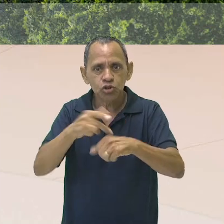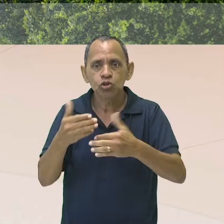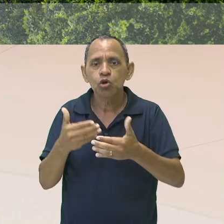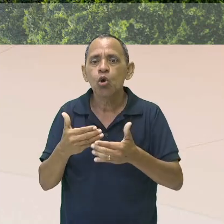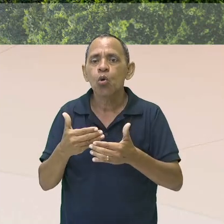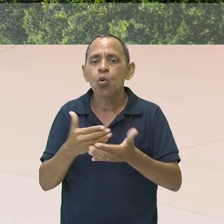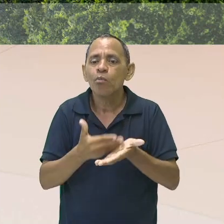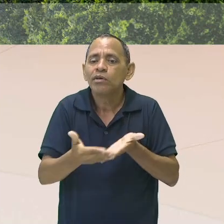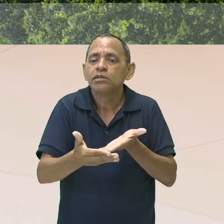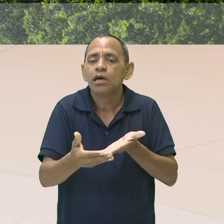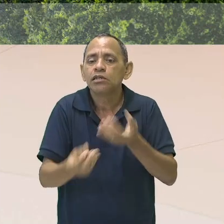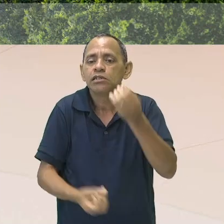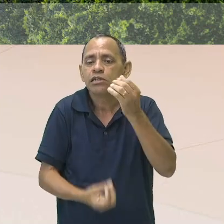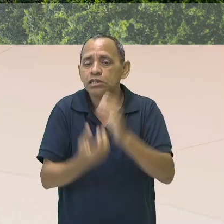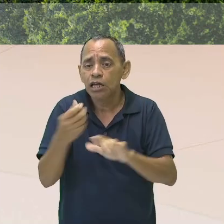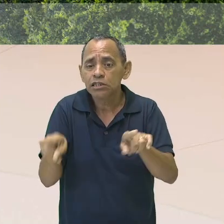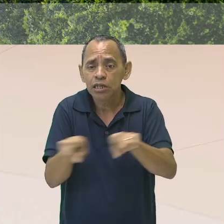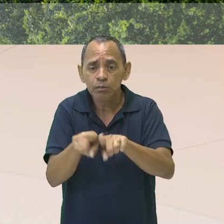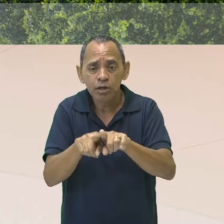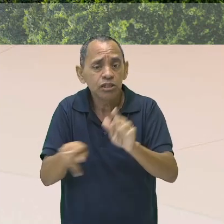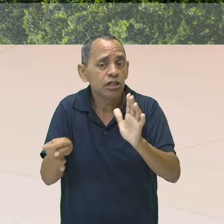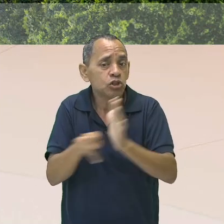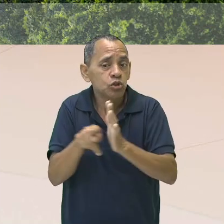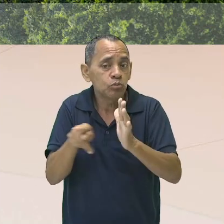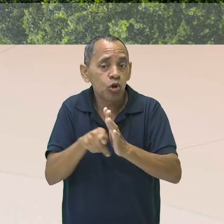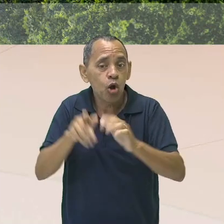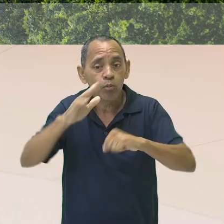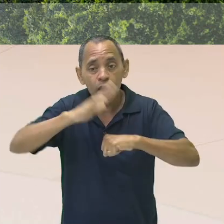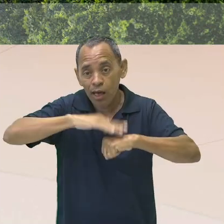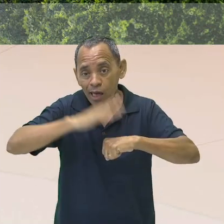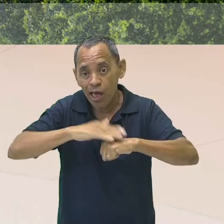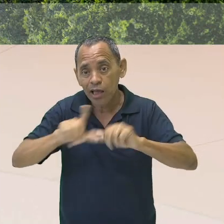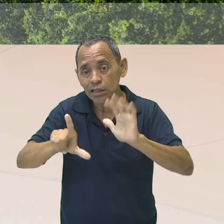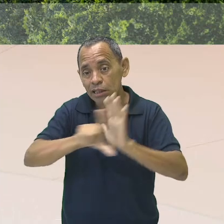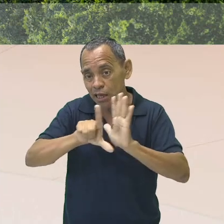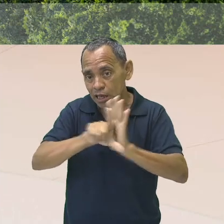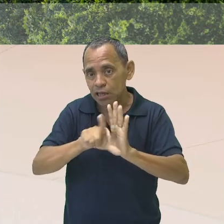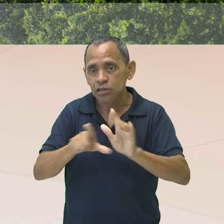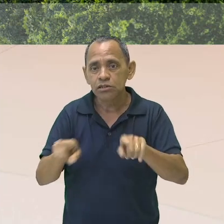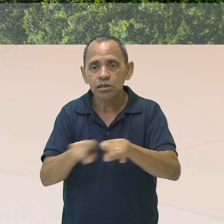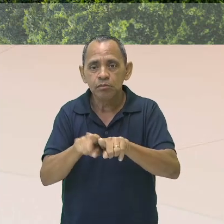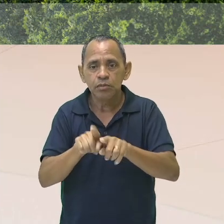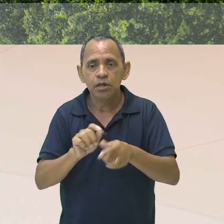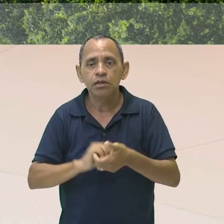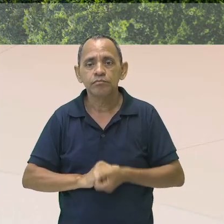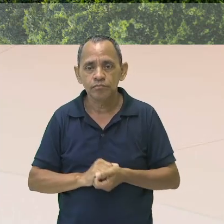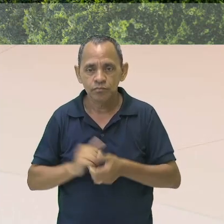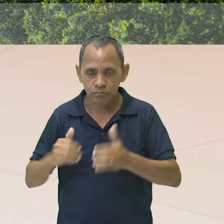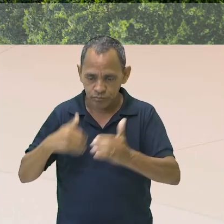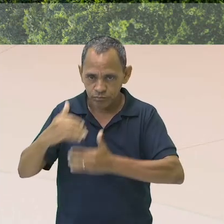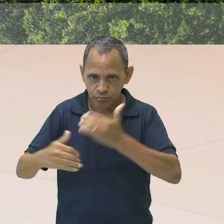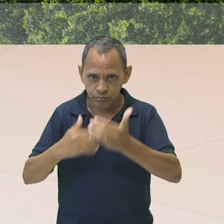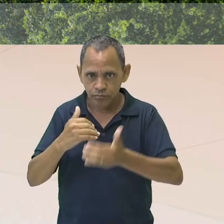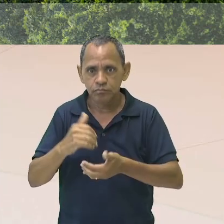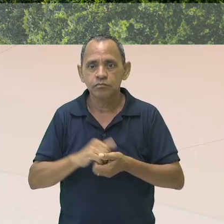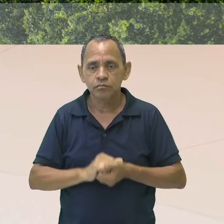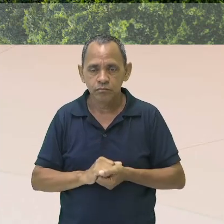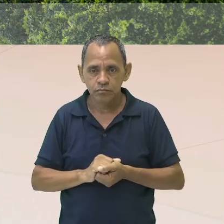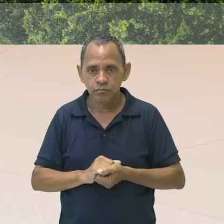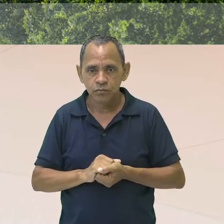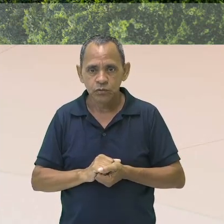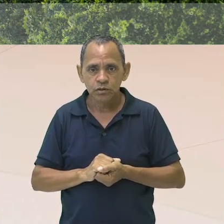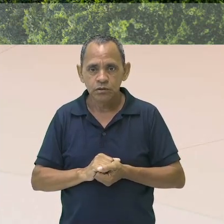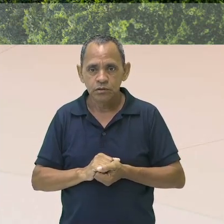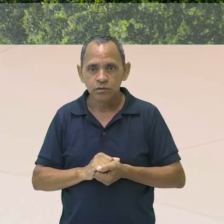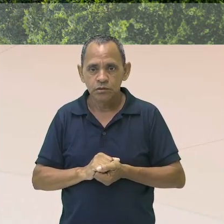também a criar suas próprias leis que visam promover o desenvolvimento sustentável e também proteger o